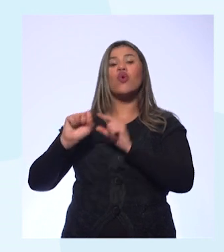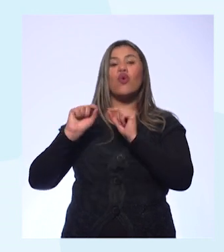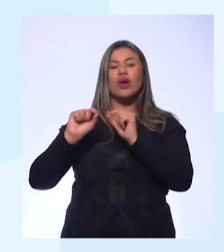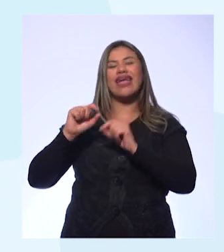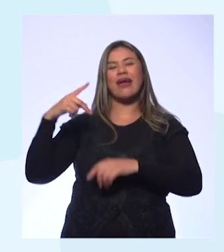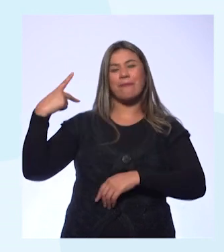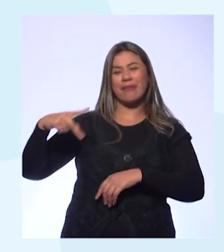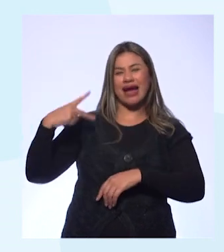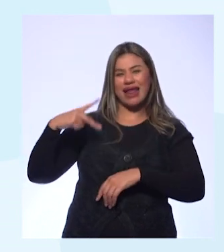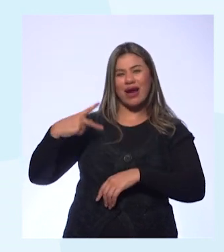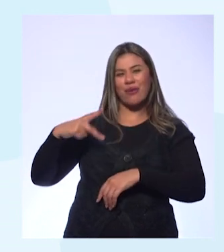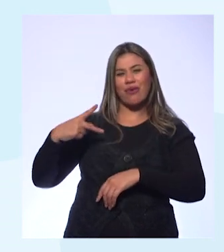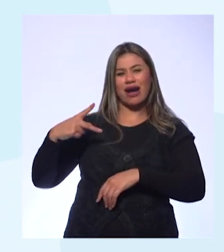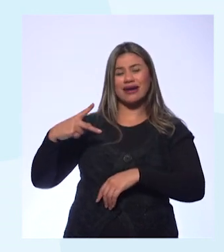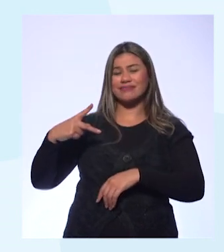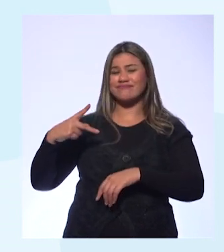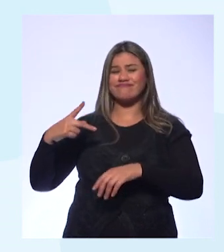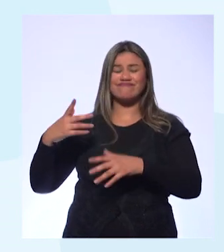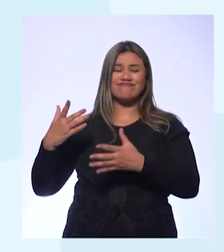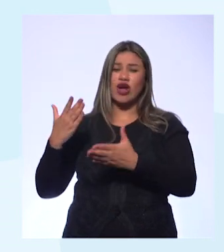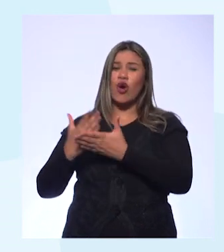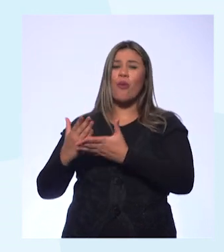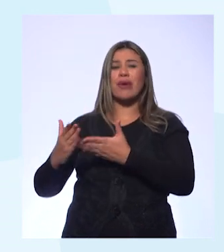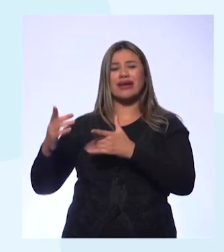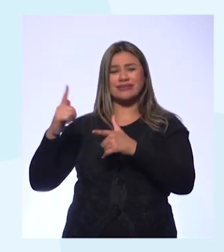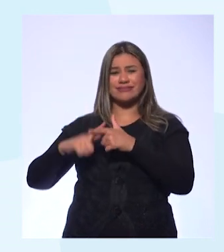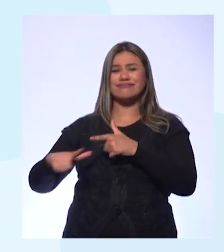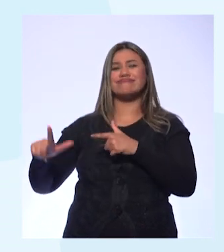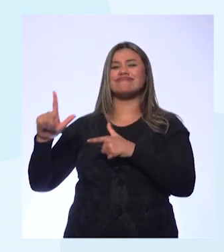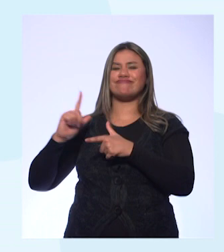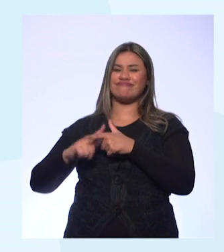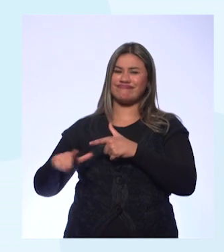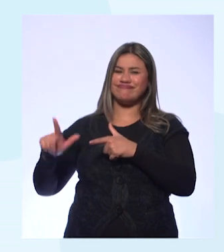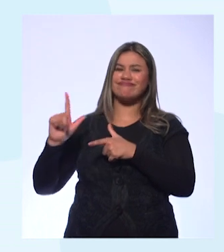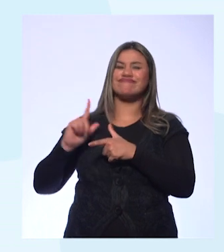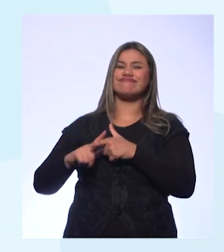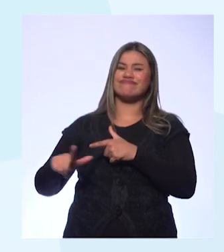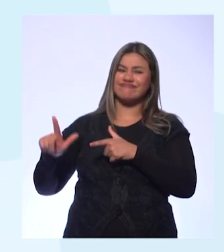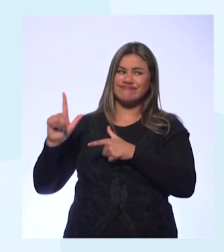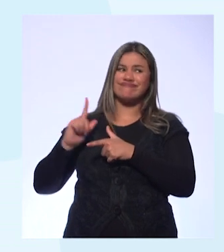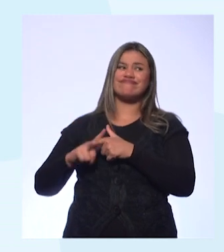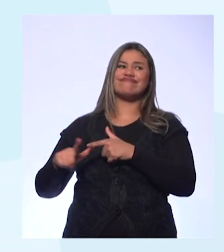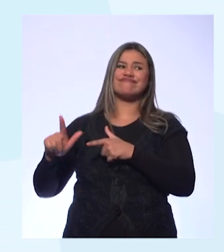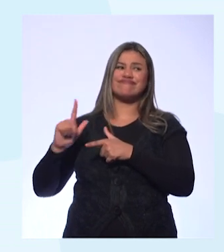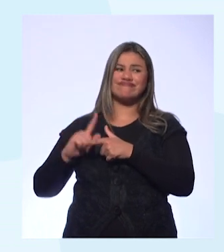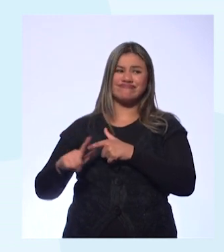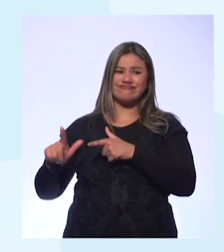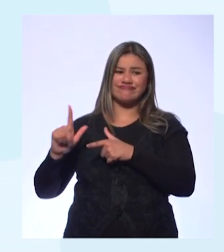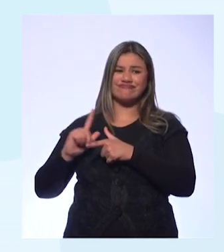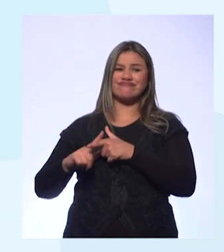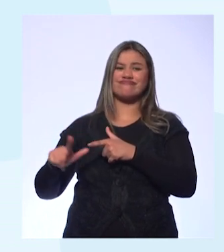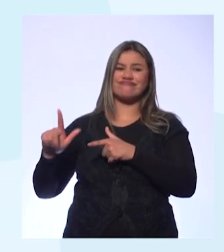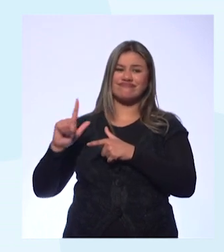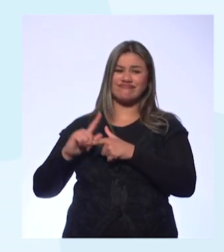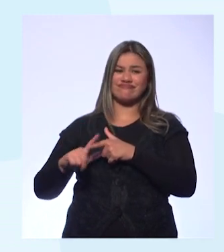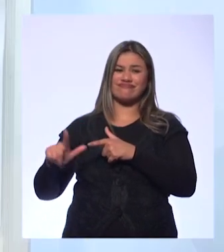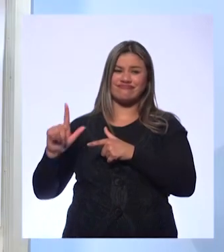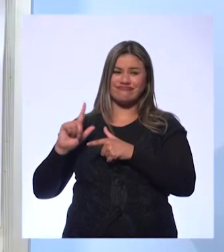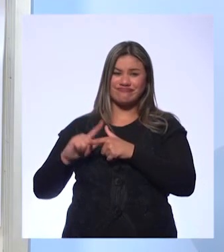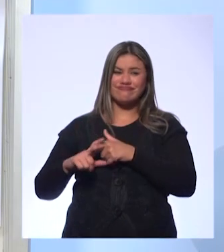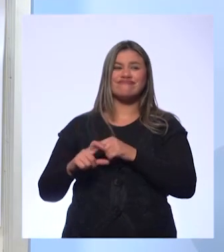acesso ao mar já começa a criar e uma implicância nós já temos um probleminha aqui entre Brasil